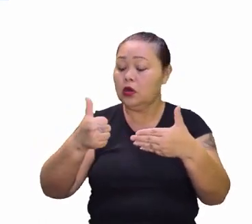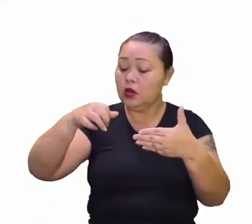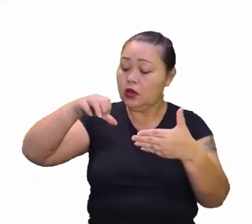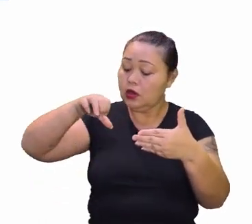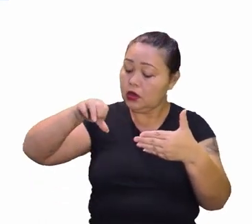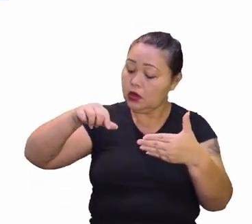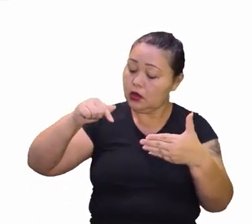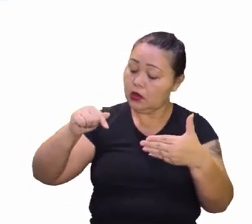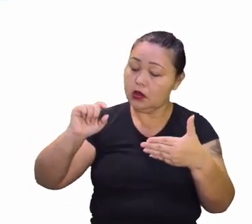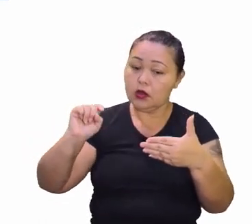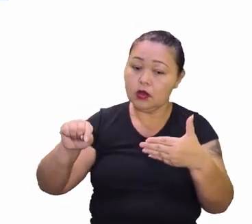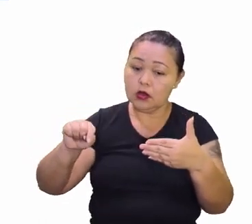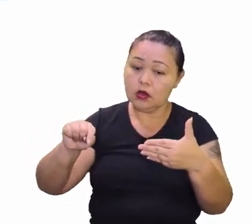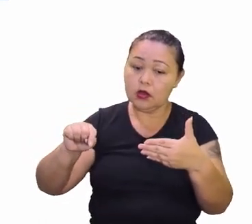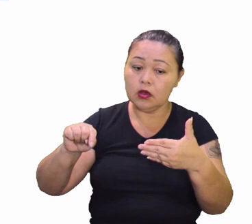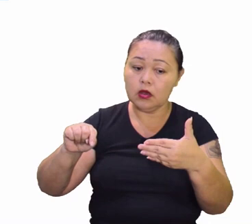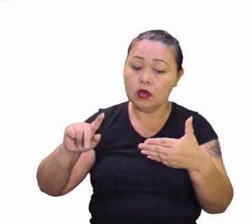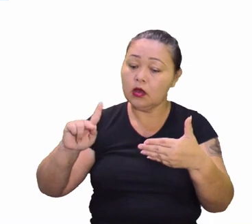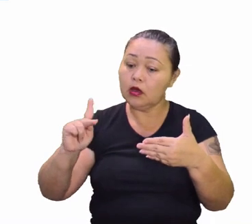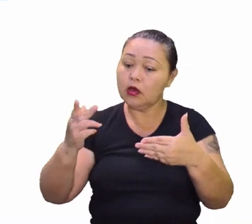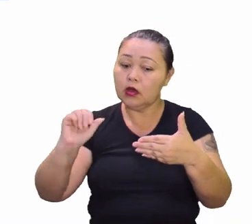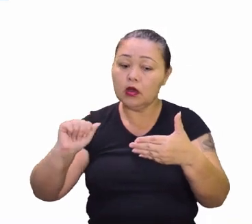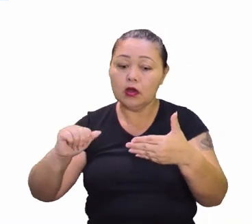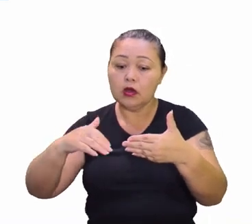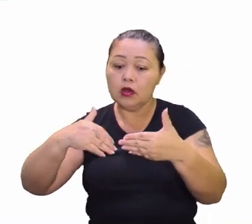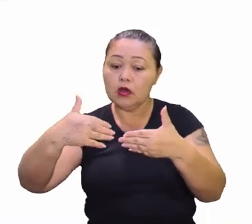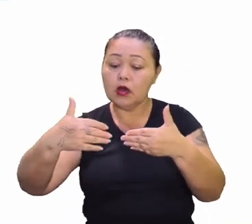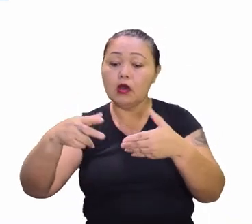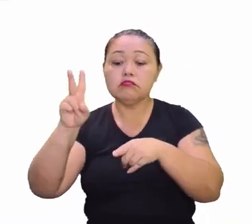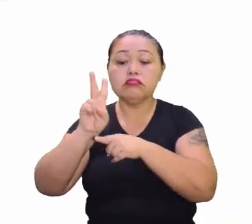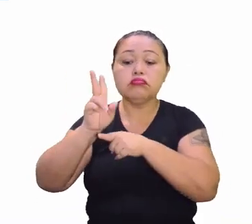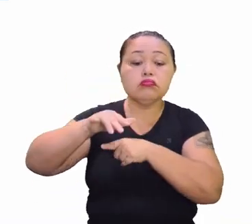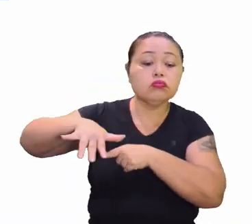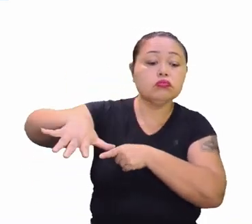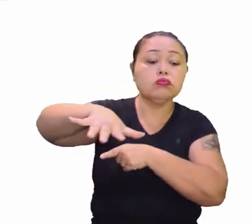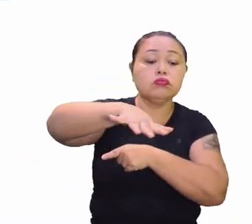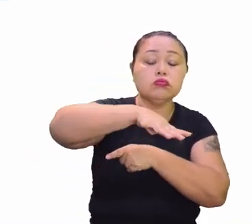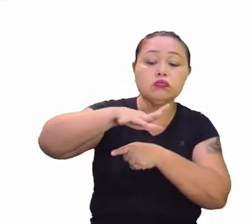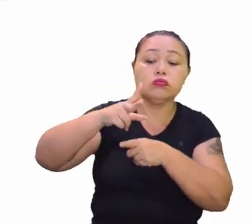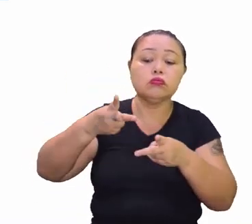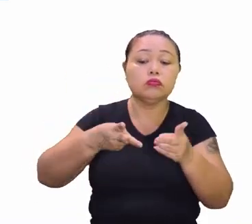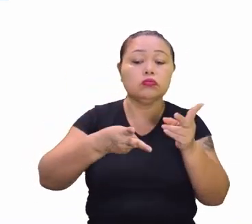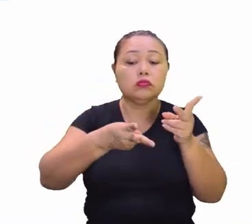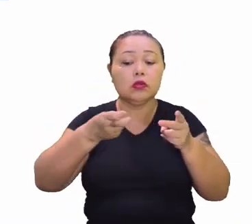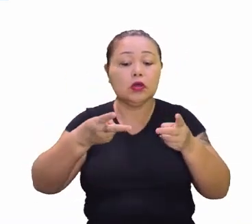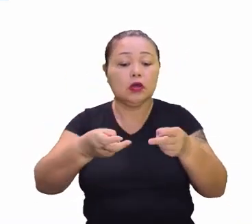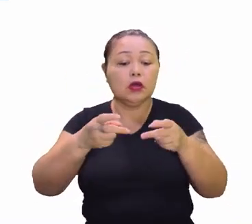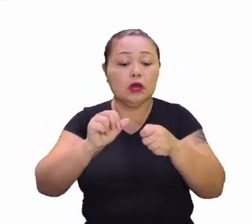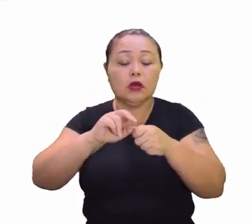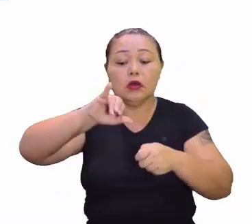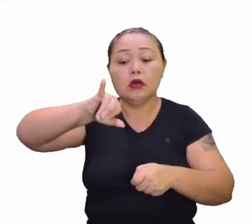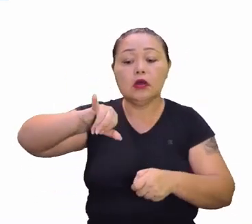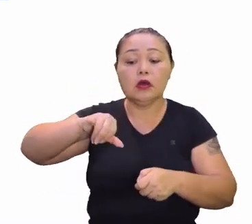mil hectares da Reserva Extrativista Jaci-Paraná, que foi criado lá em